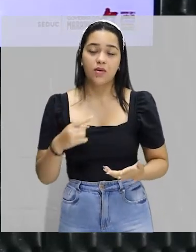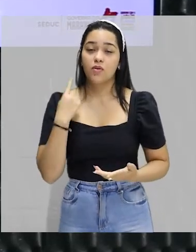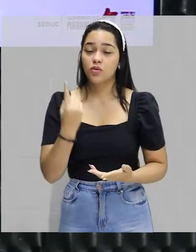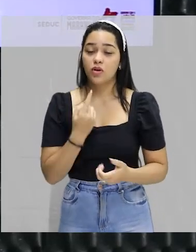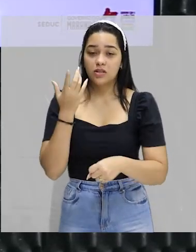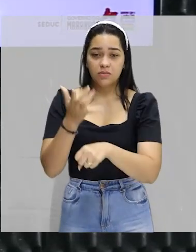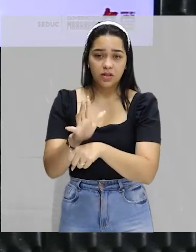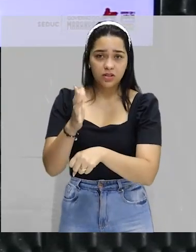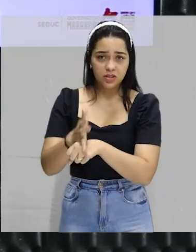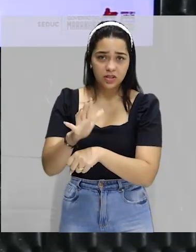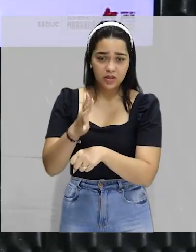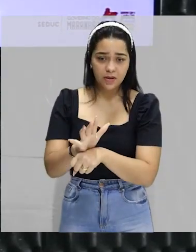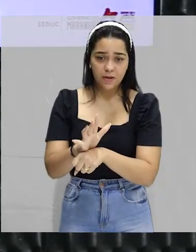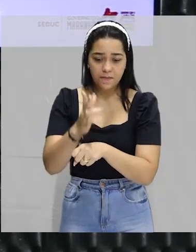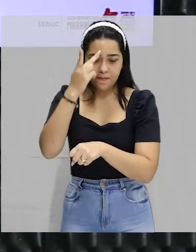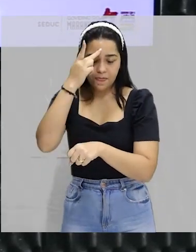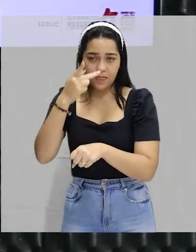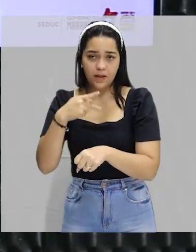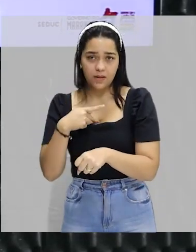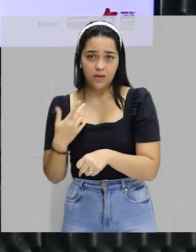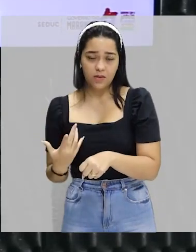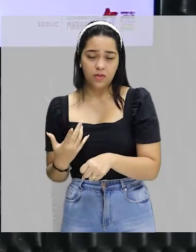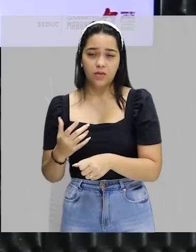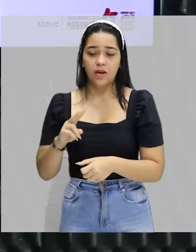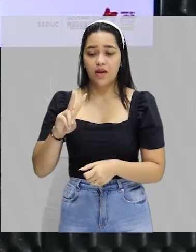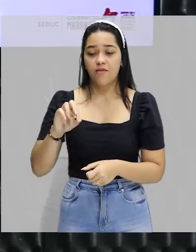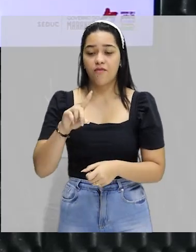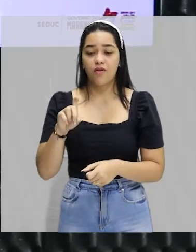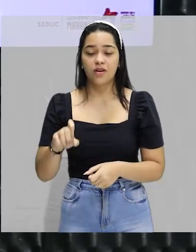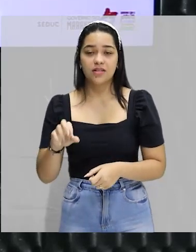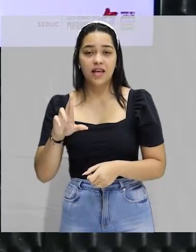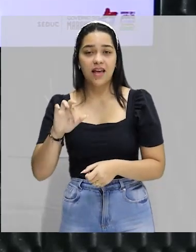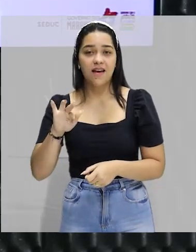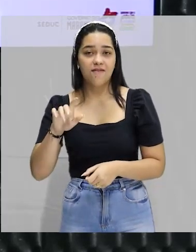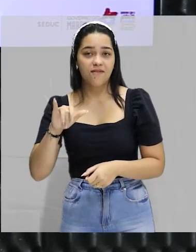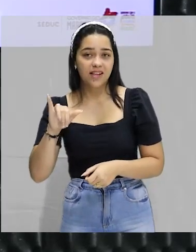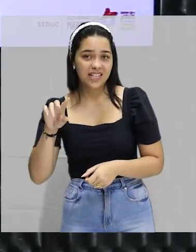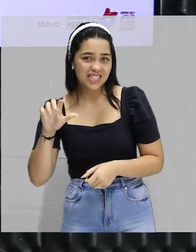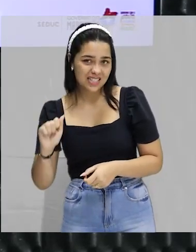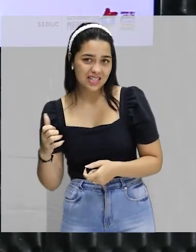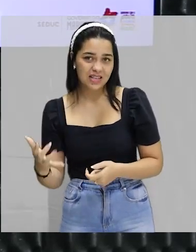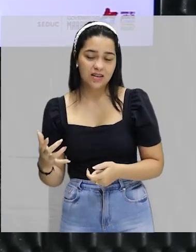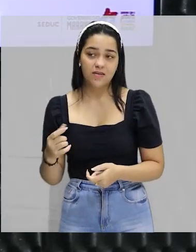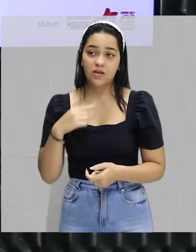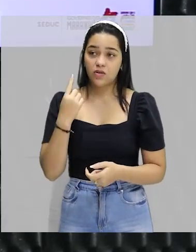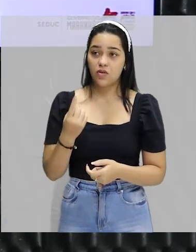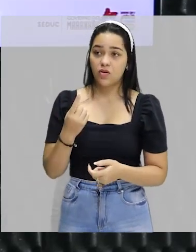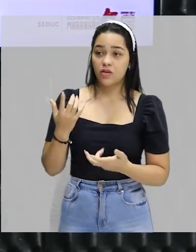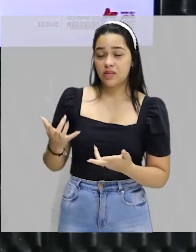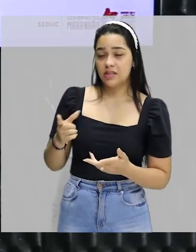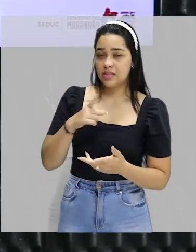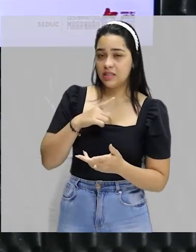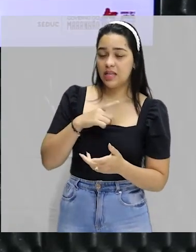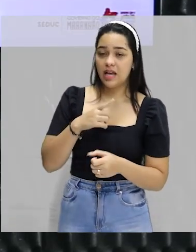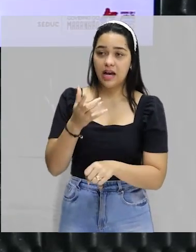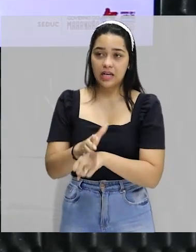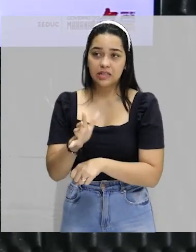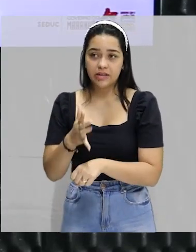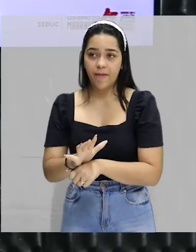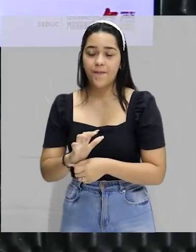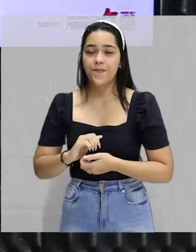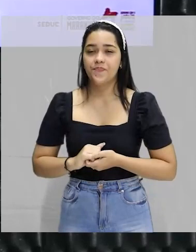nós praticamos a ação em nós mesmos, voz reflexiva. Quando nós sofremos ação, nós não, o sujeito sofre ação,